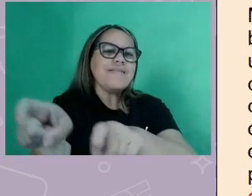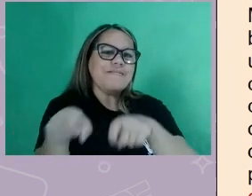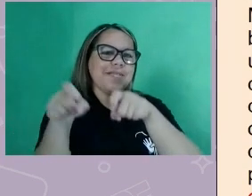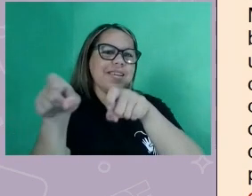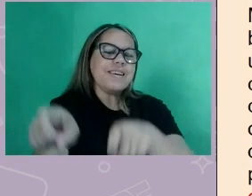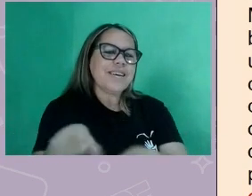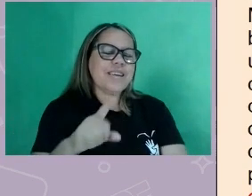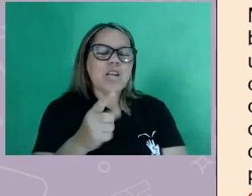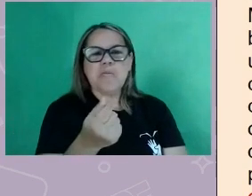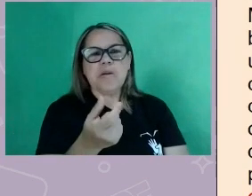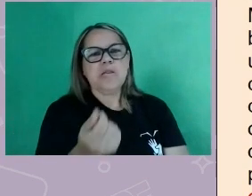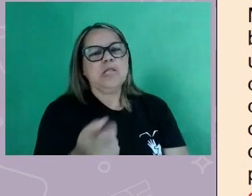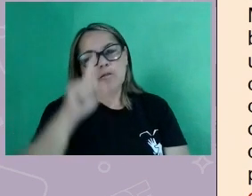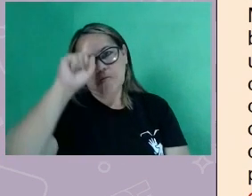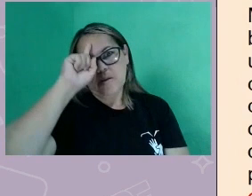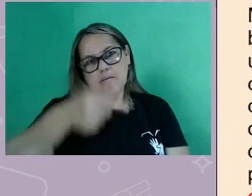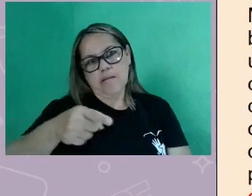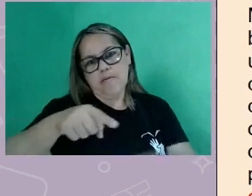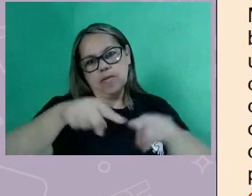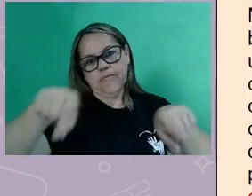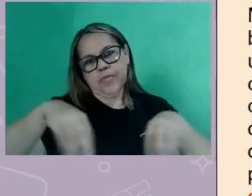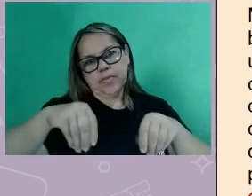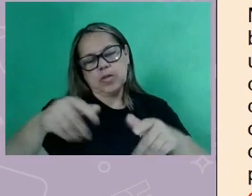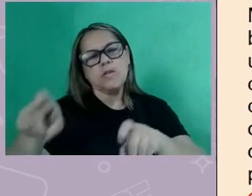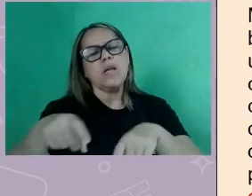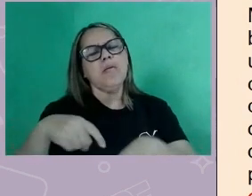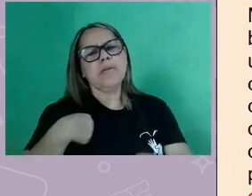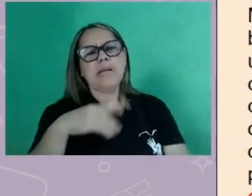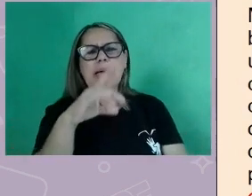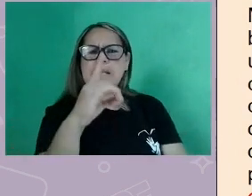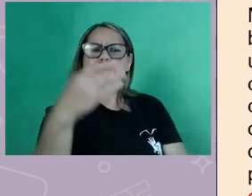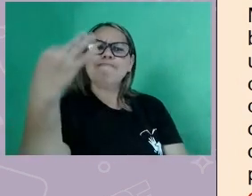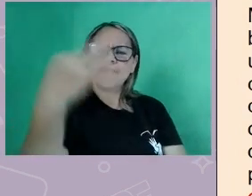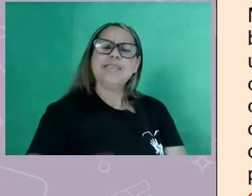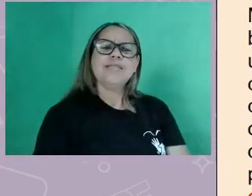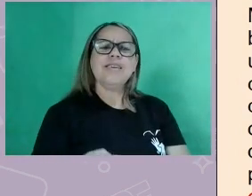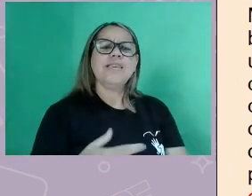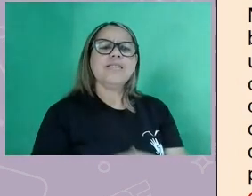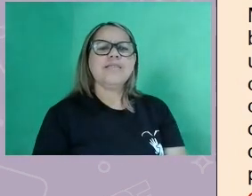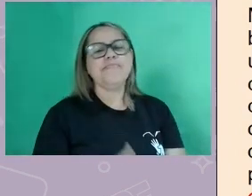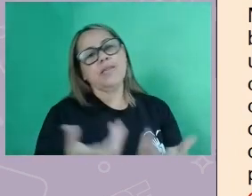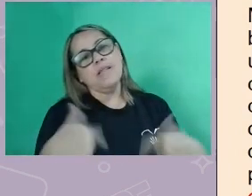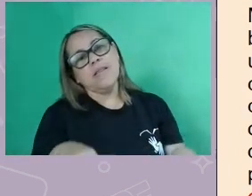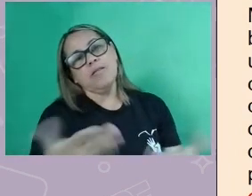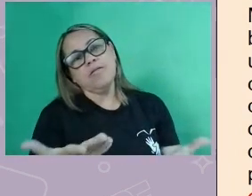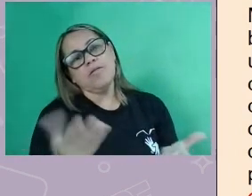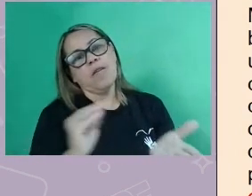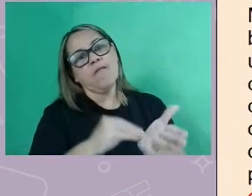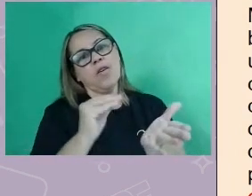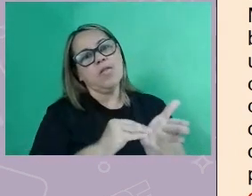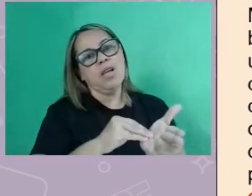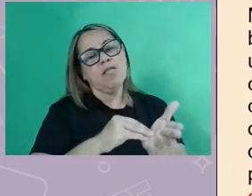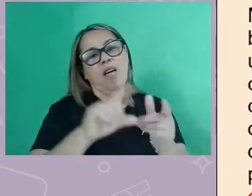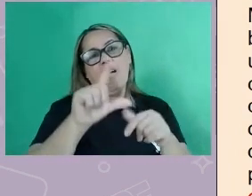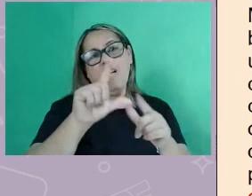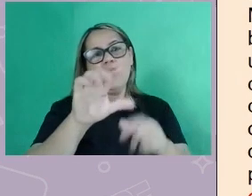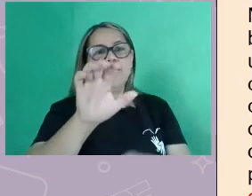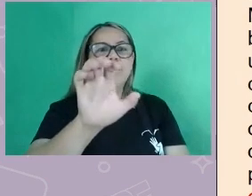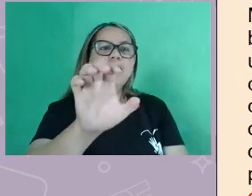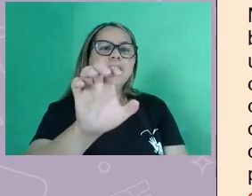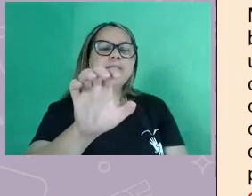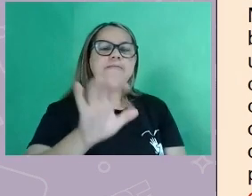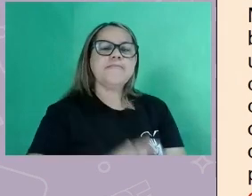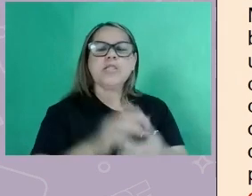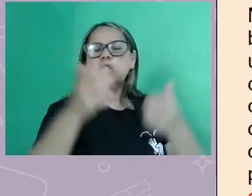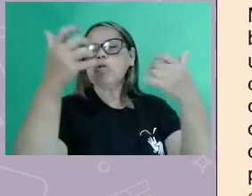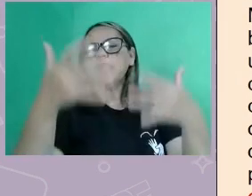dominada pelo meio rural então a Idade Média está certinho está ótimo só nos sobrou a letra F que